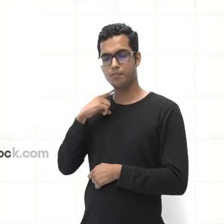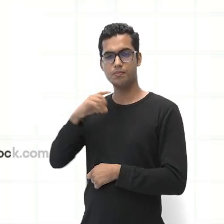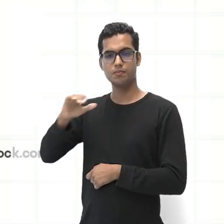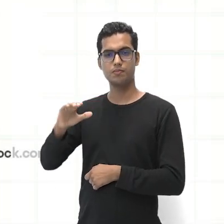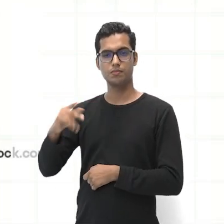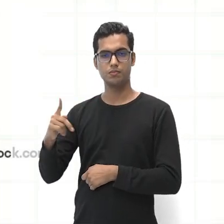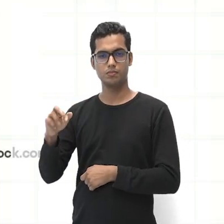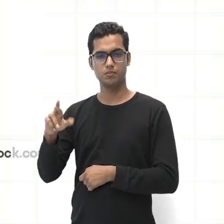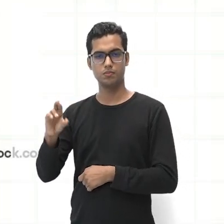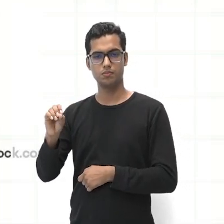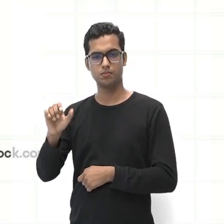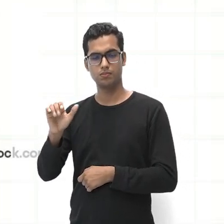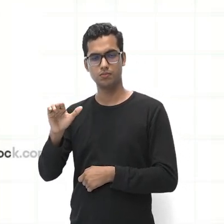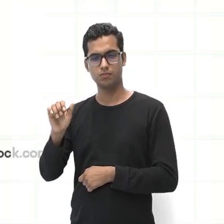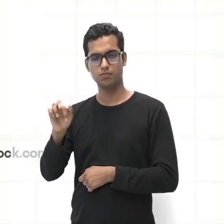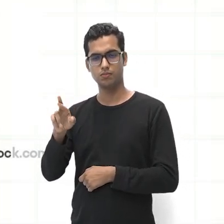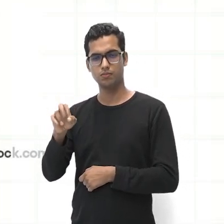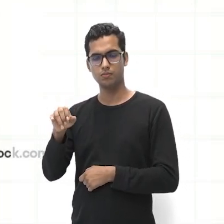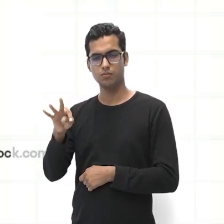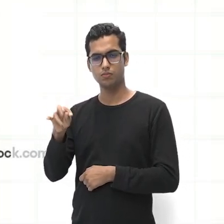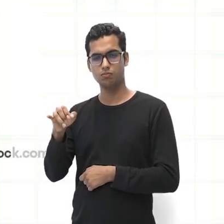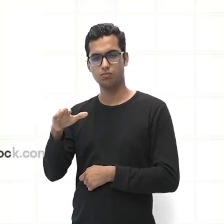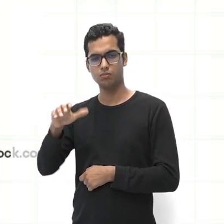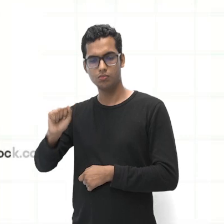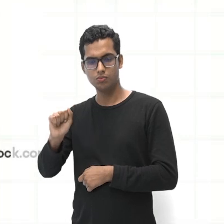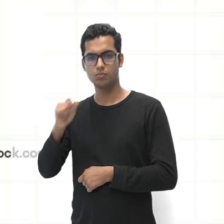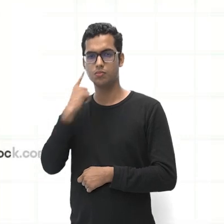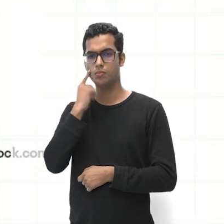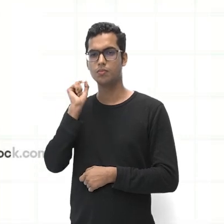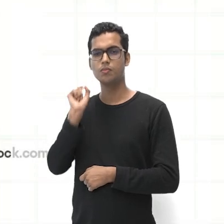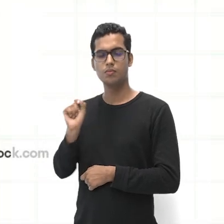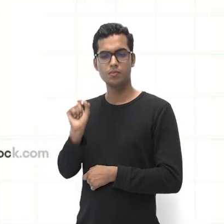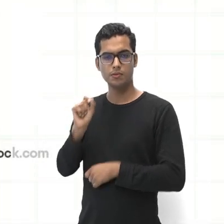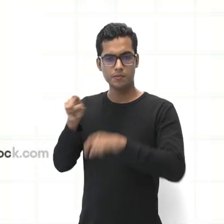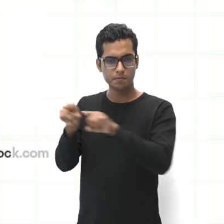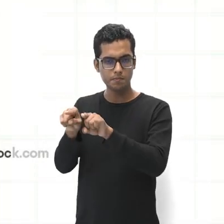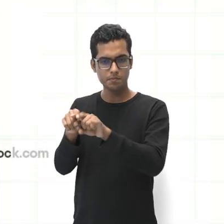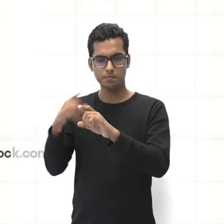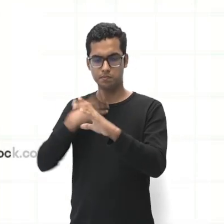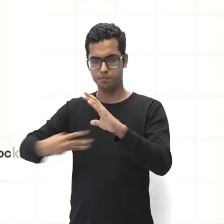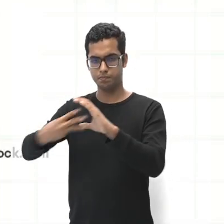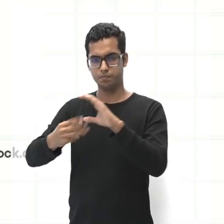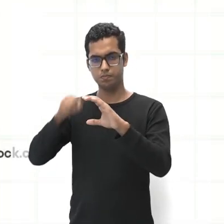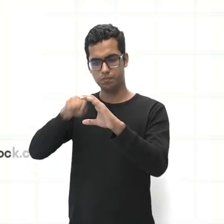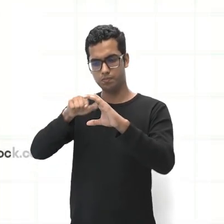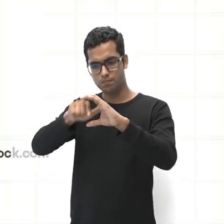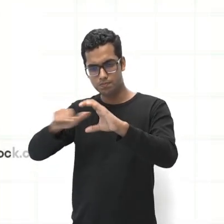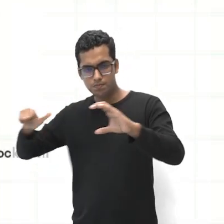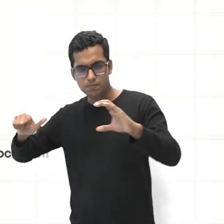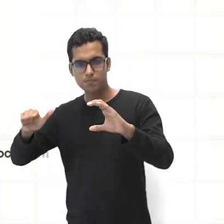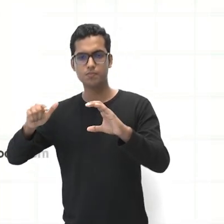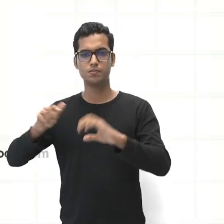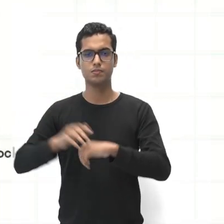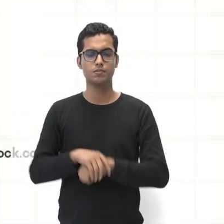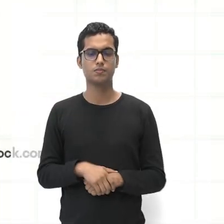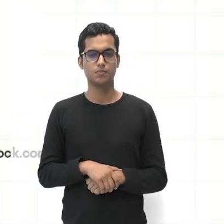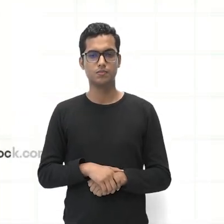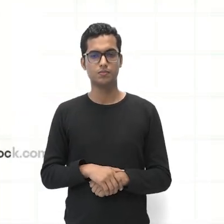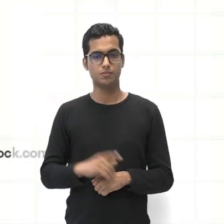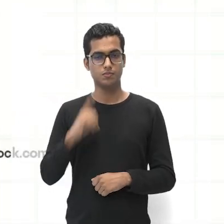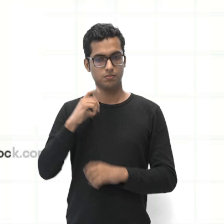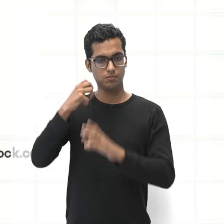células, né, dos primeiros organismos. E nós temos aqui